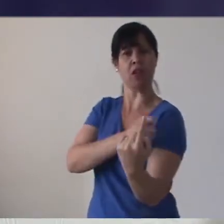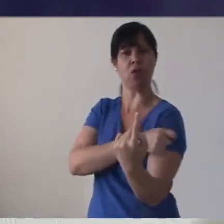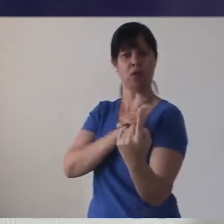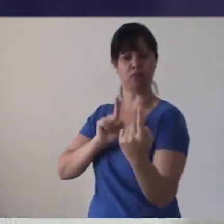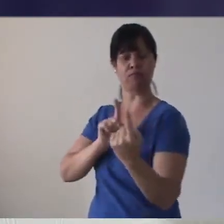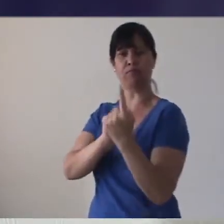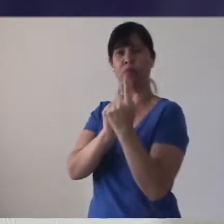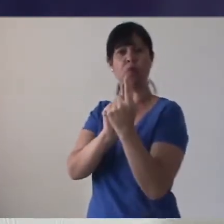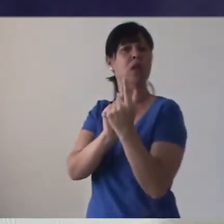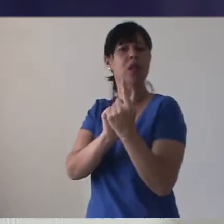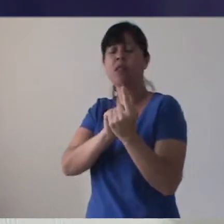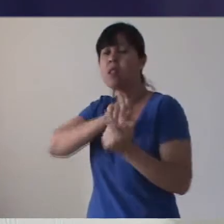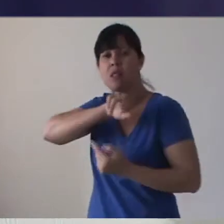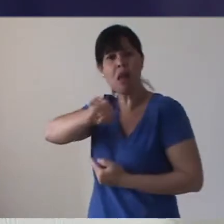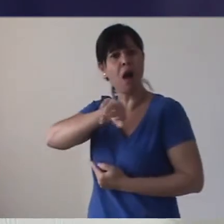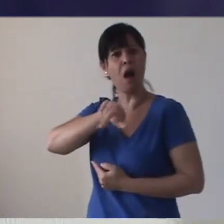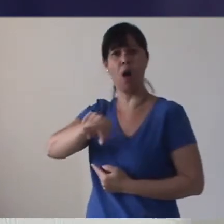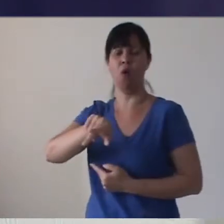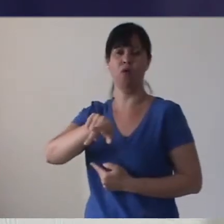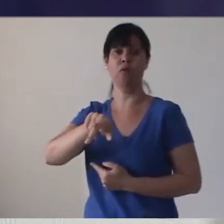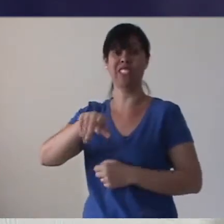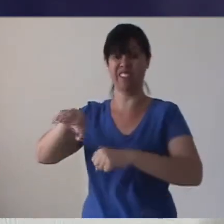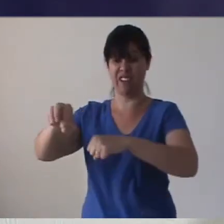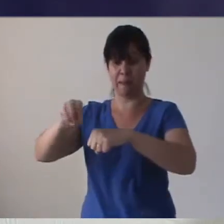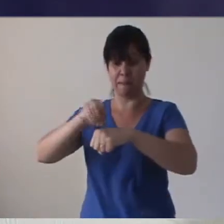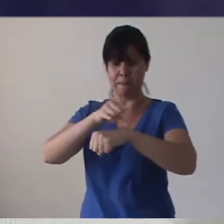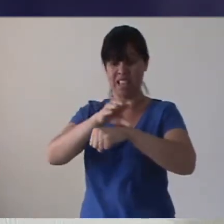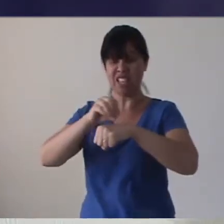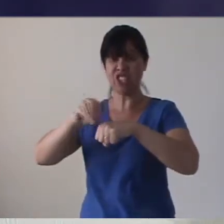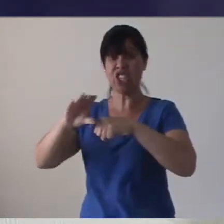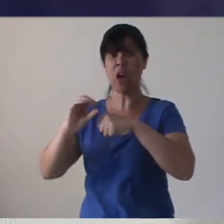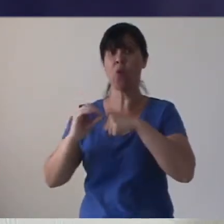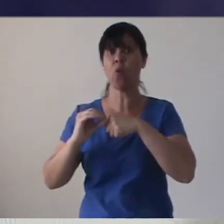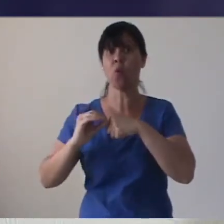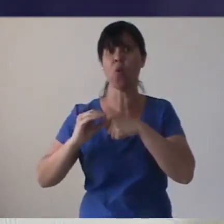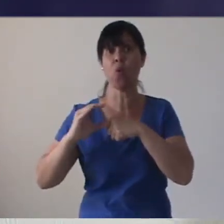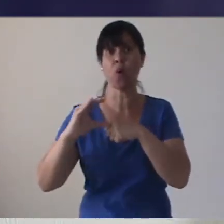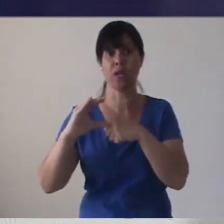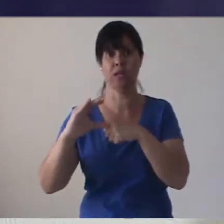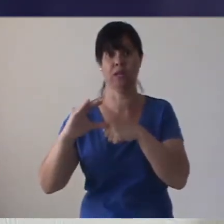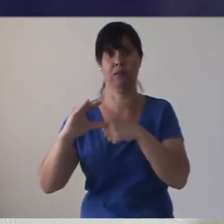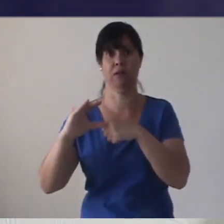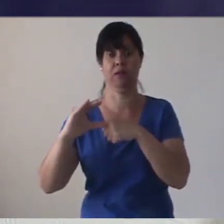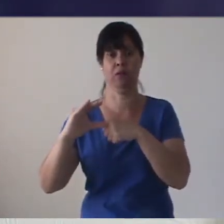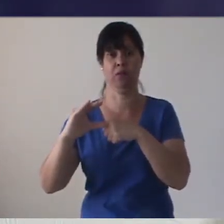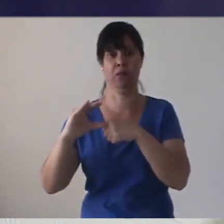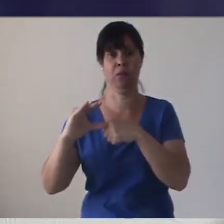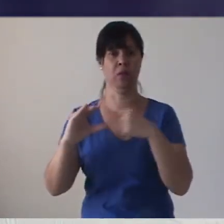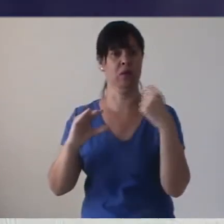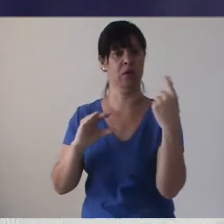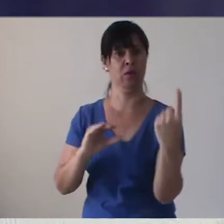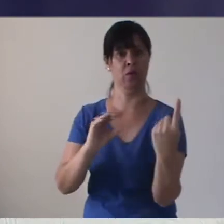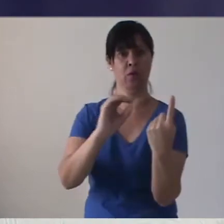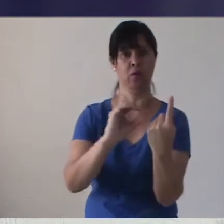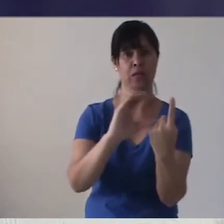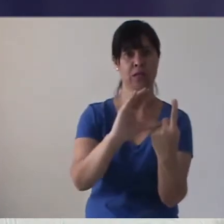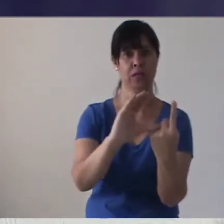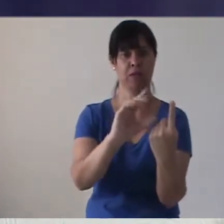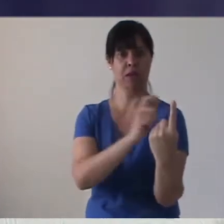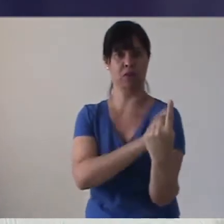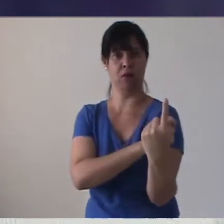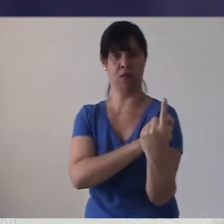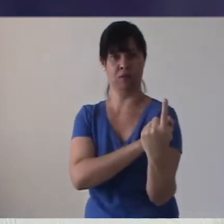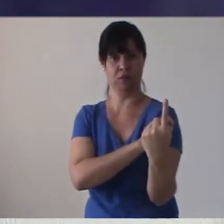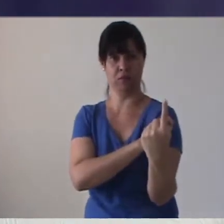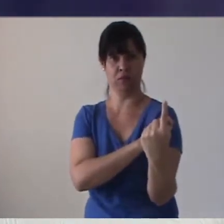vai mediar a busca do conhecimento do seu aluno, tá? Então, você tem que também buscar